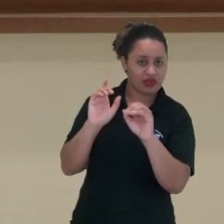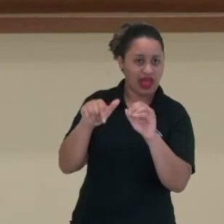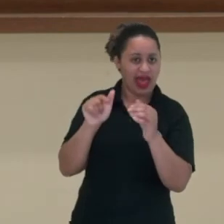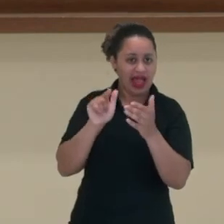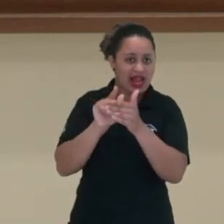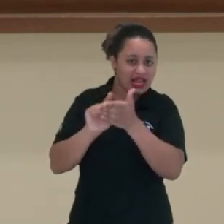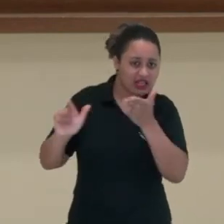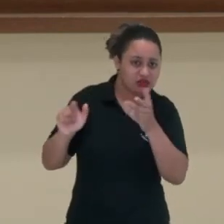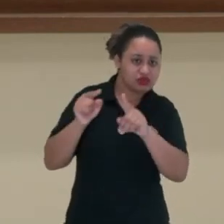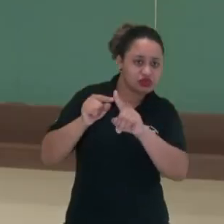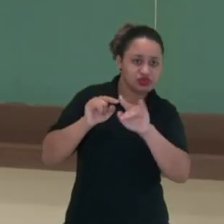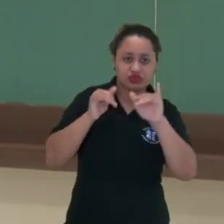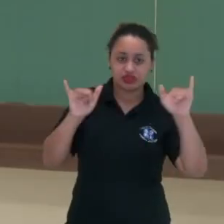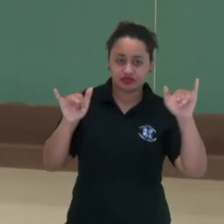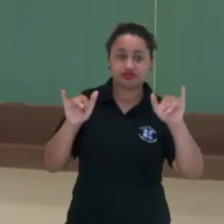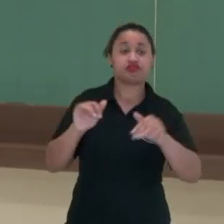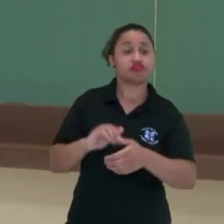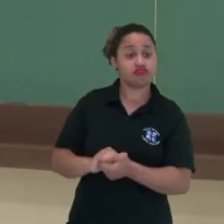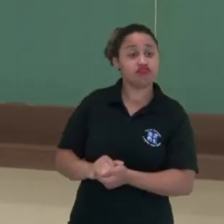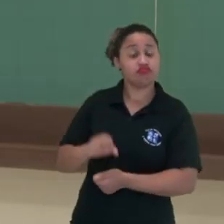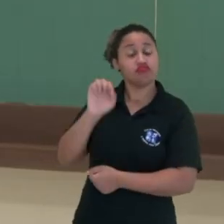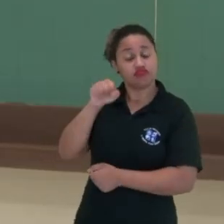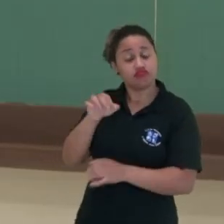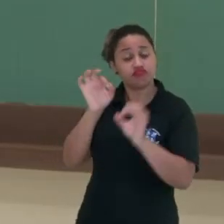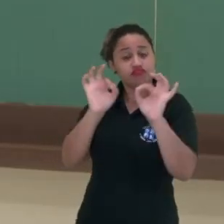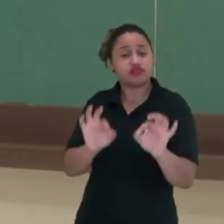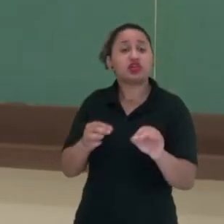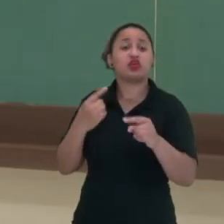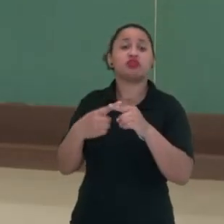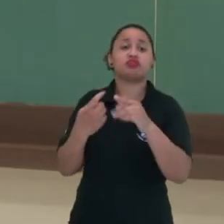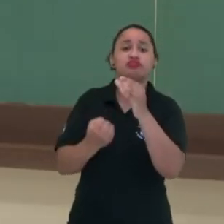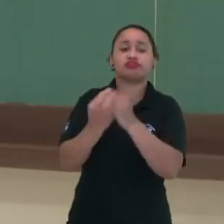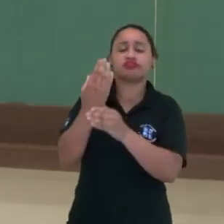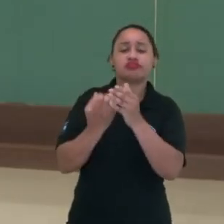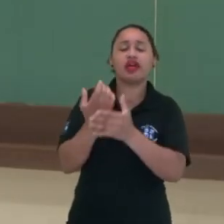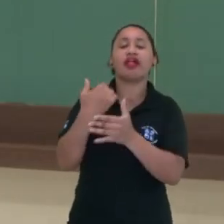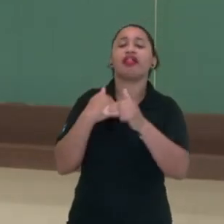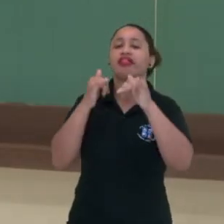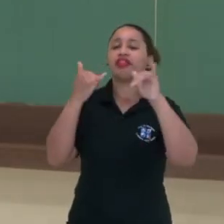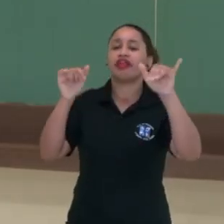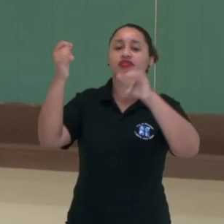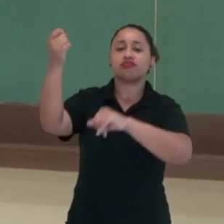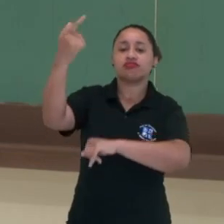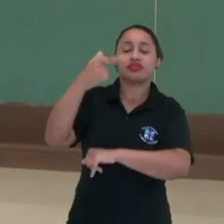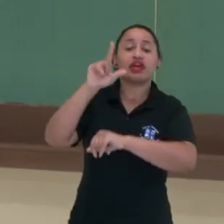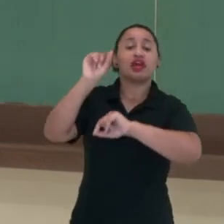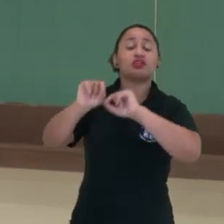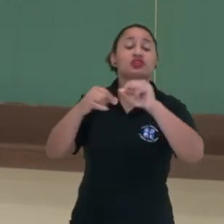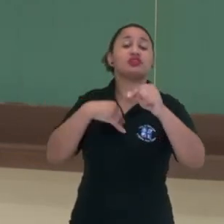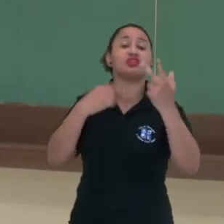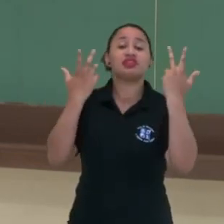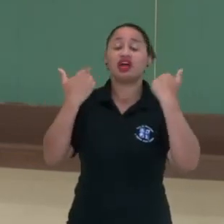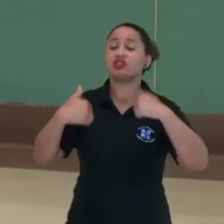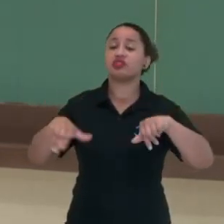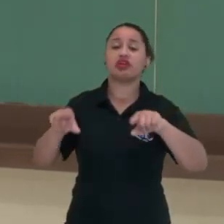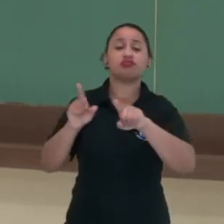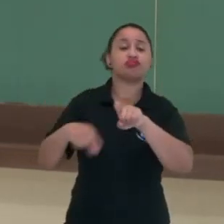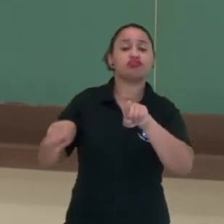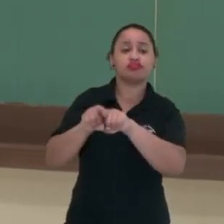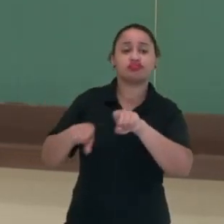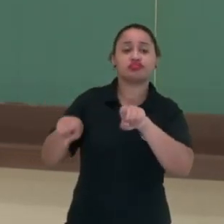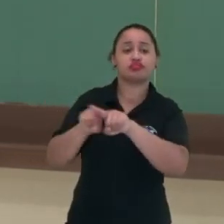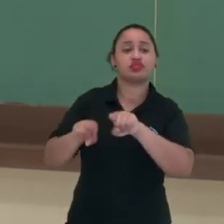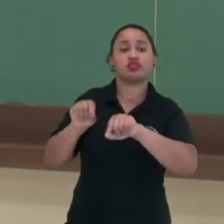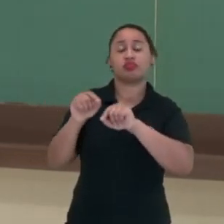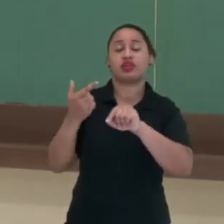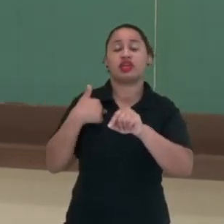limpa? Sim, a questão está correta, porque a produção da energia solar é considerada uma fonte de energia limpa. Como não